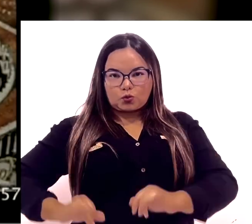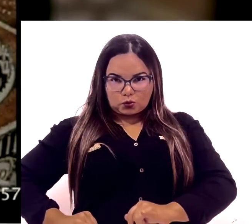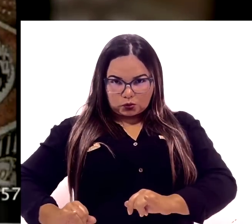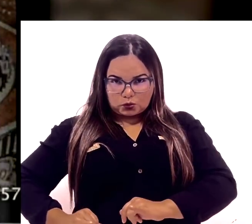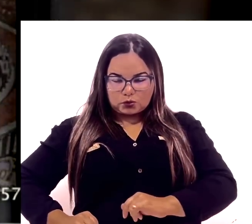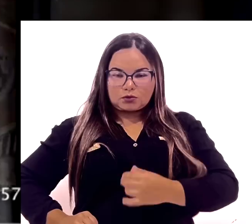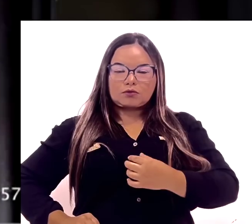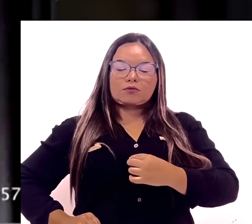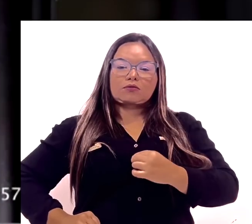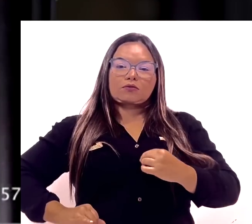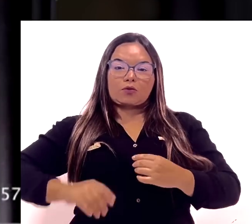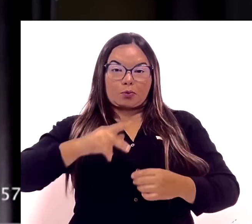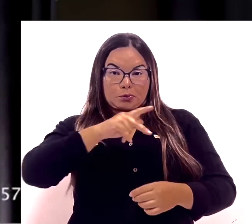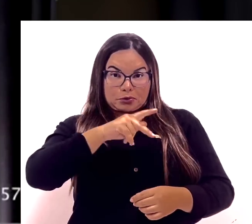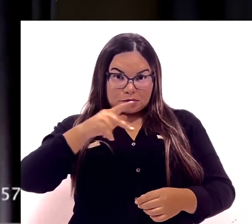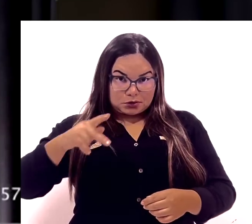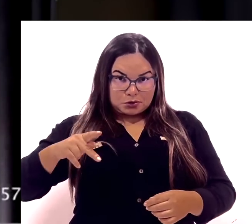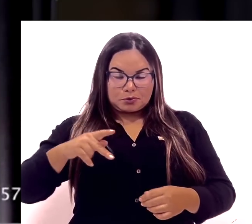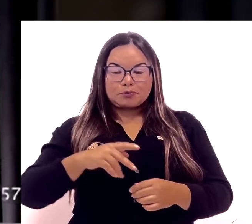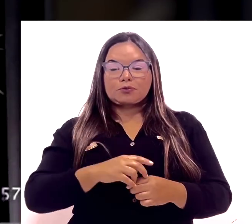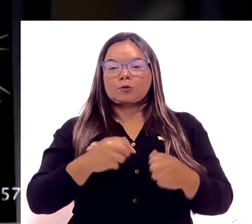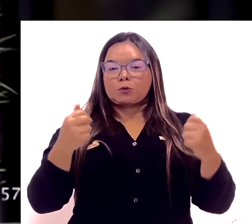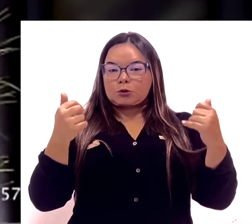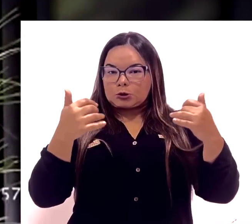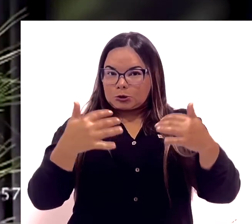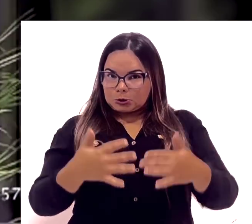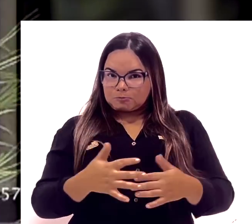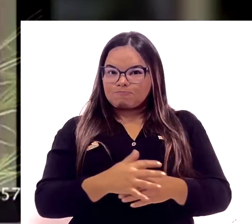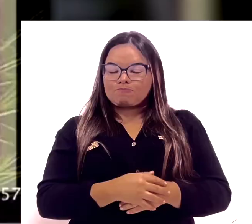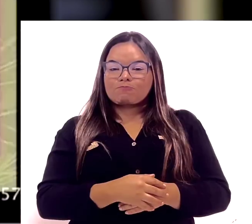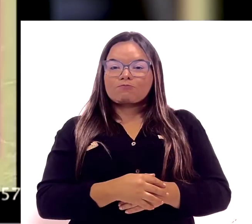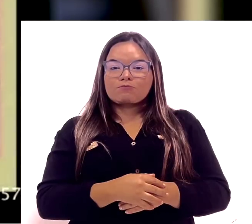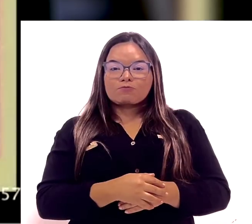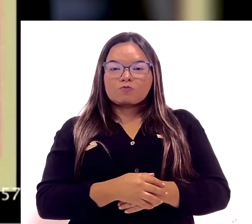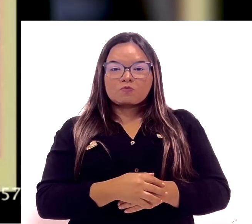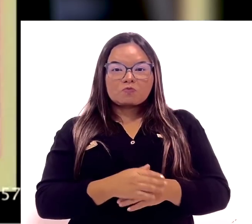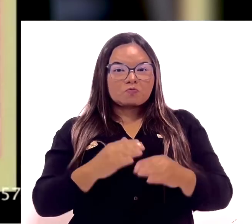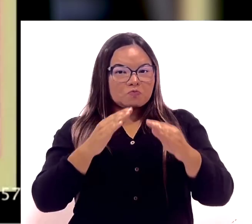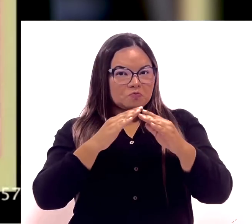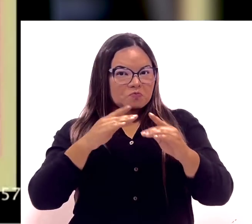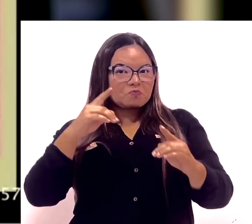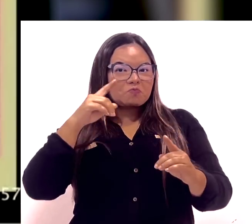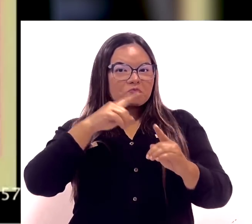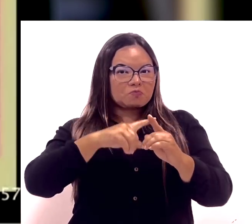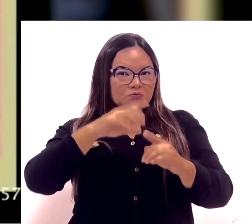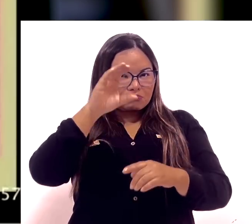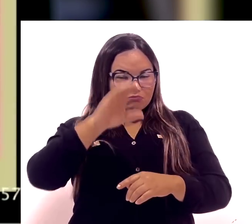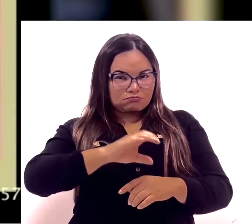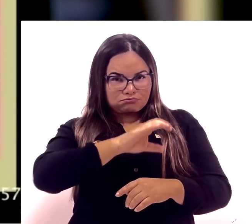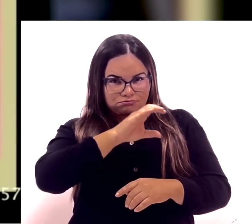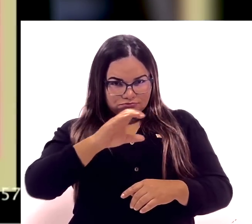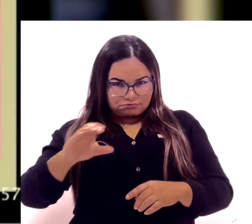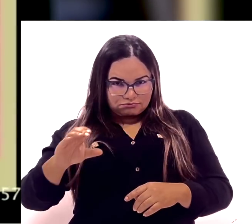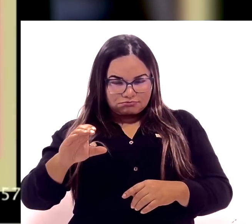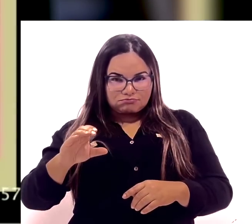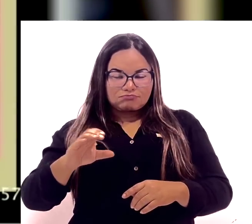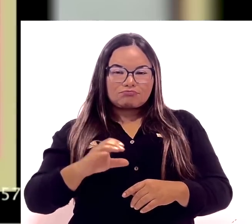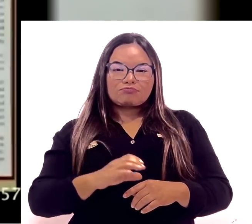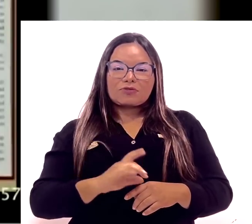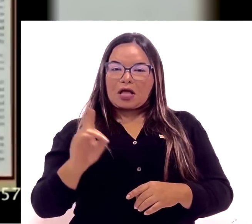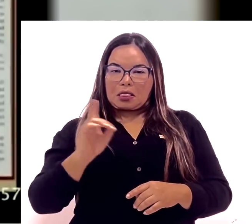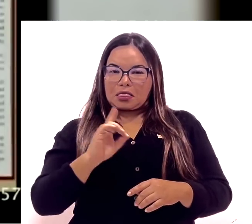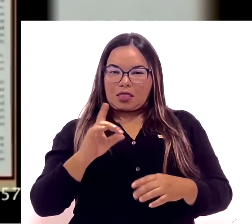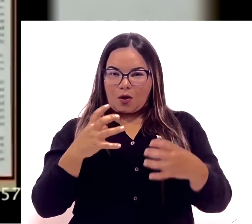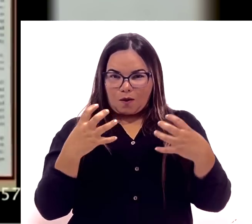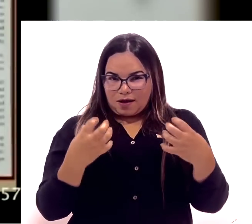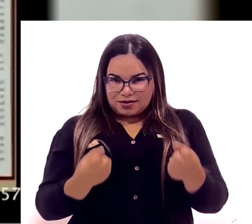em A Igreja Católica, Renascença e Protestantismo. Sim, ela o admite. Aqui está, La Chiesa del Gesù, a